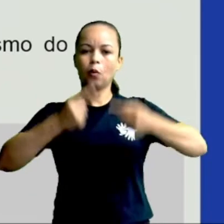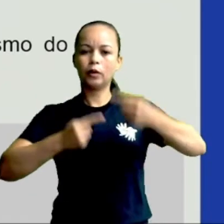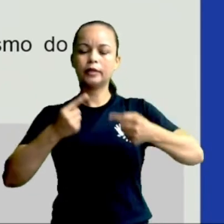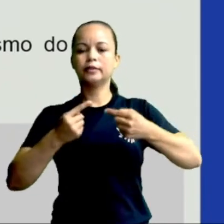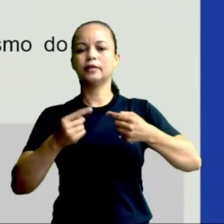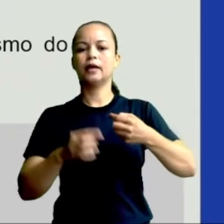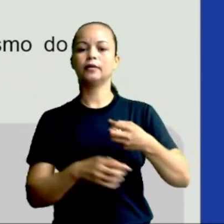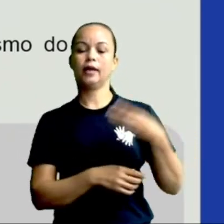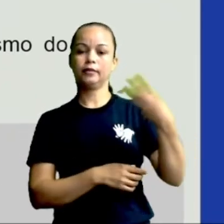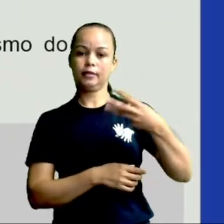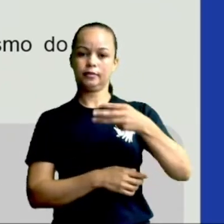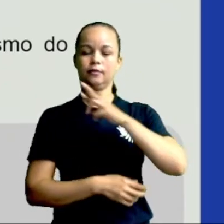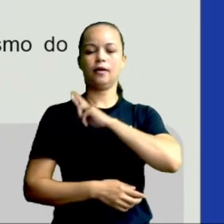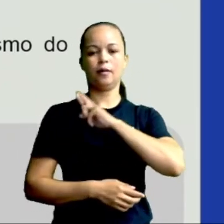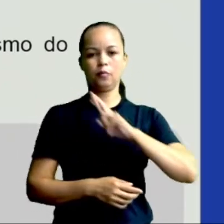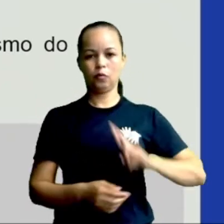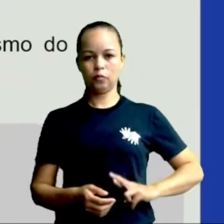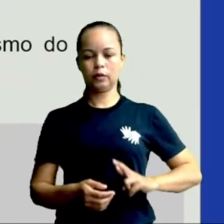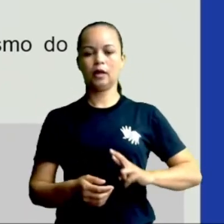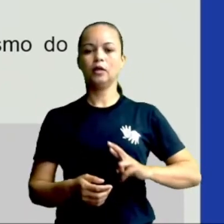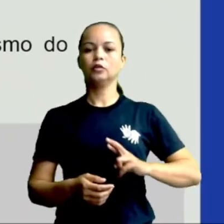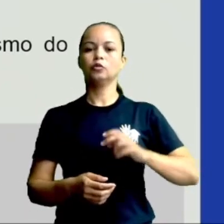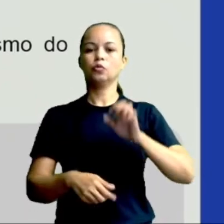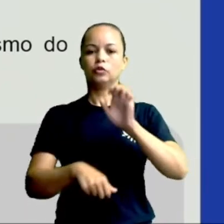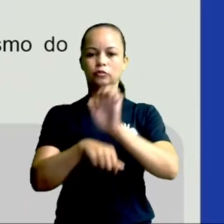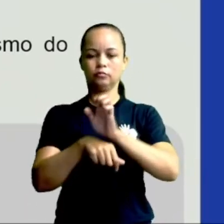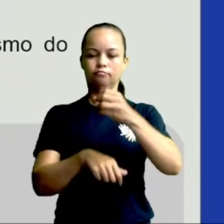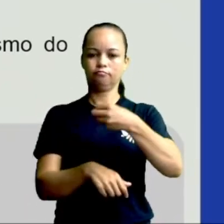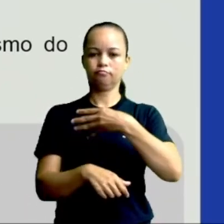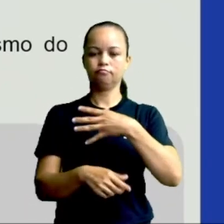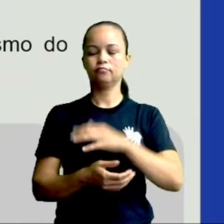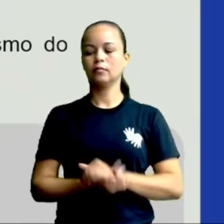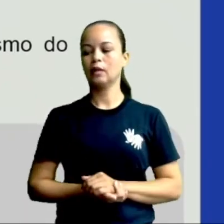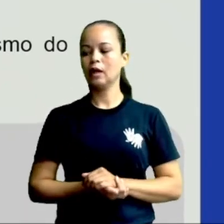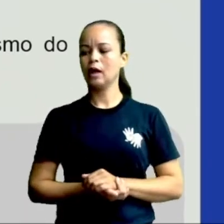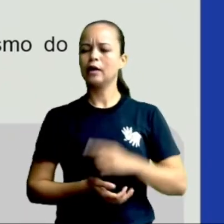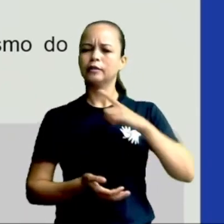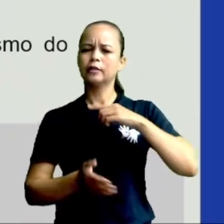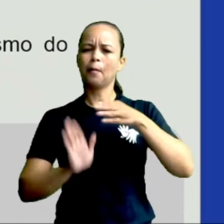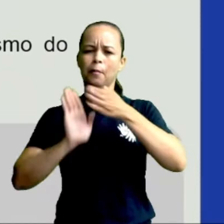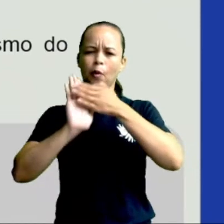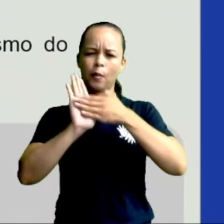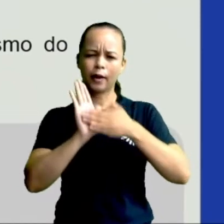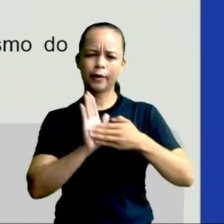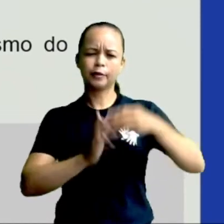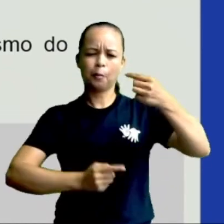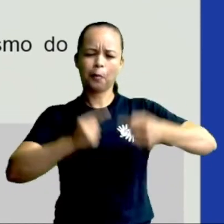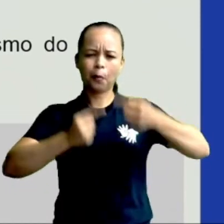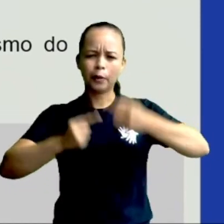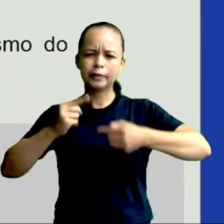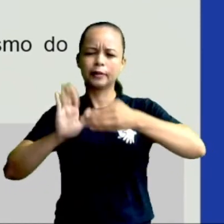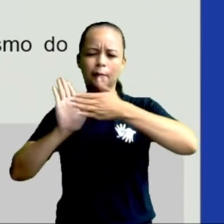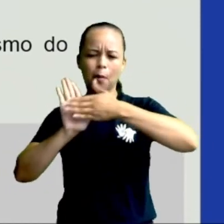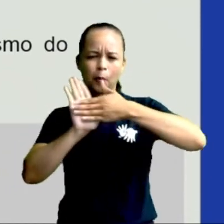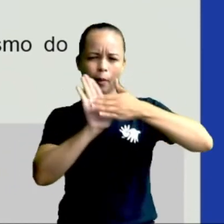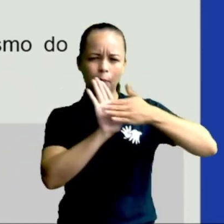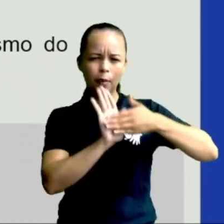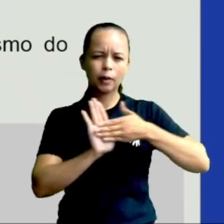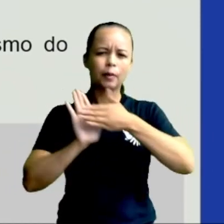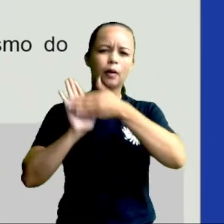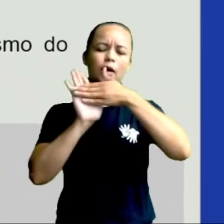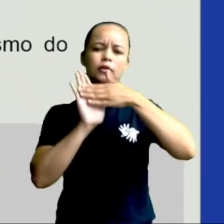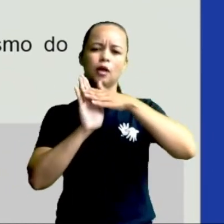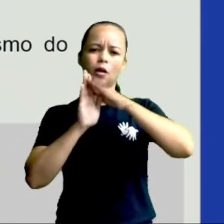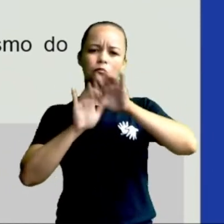na Terceira República, no Estado Novo, tá? Então havia muita propaganda política, mais propaganda do